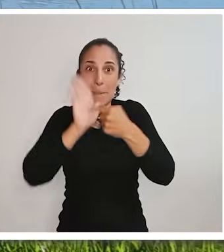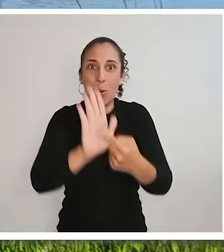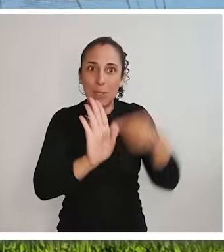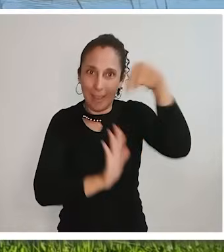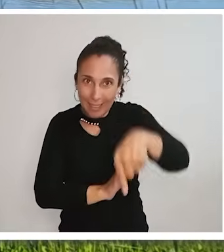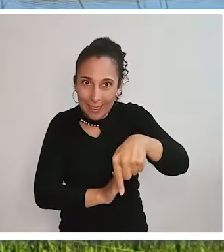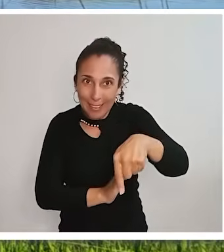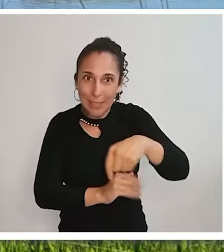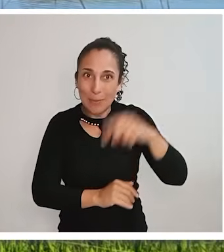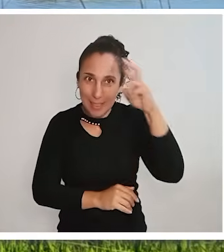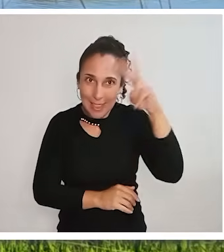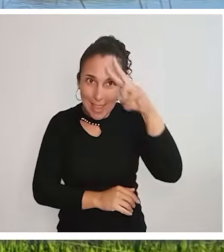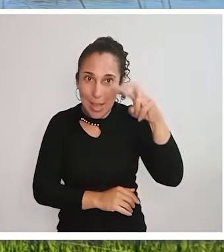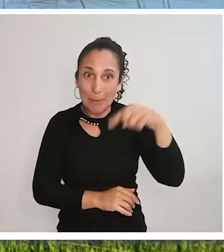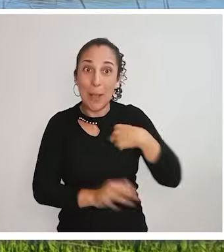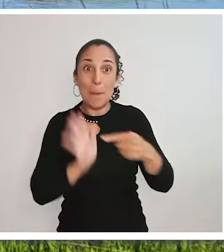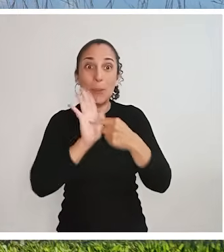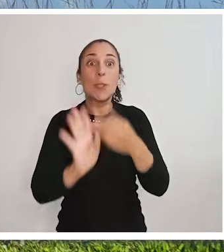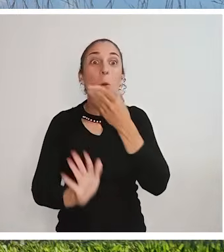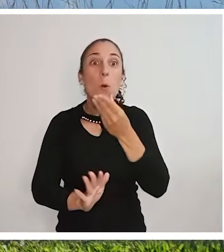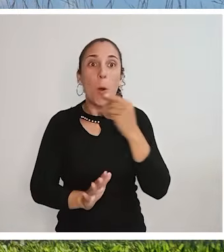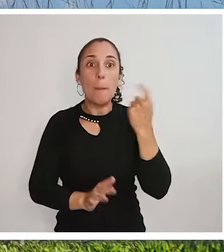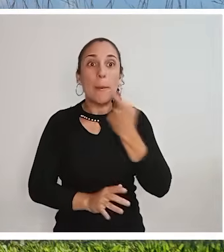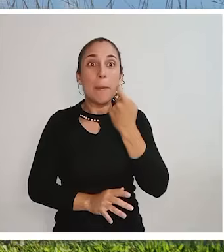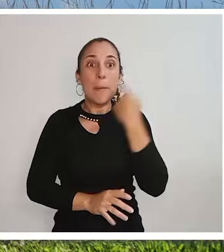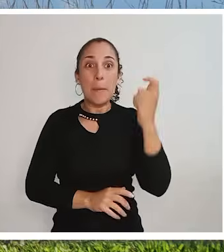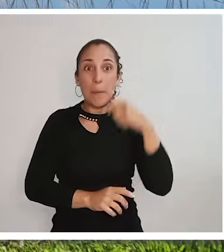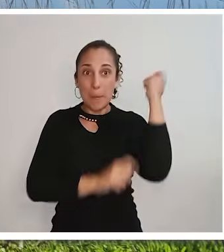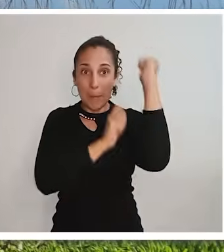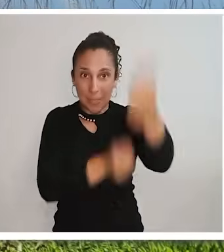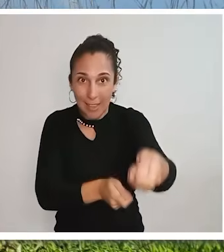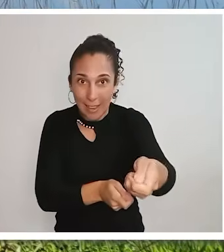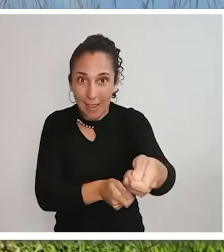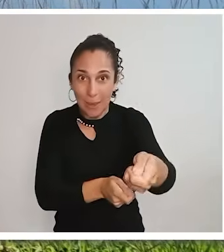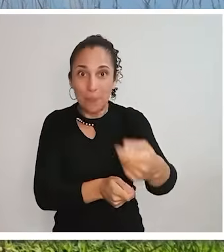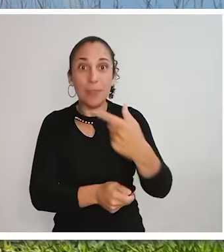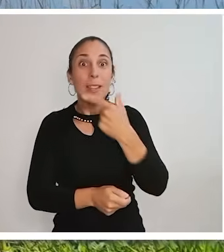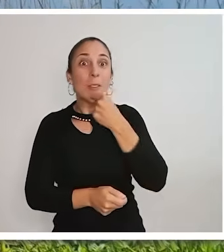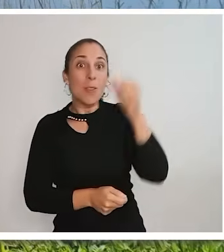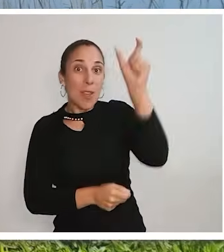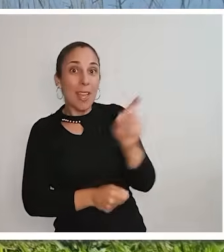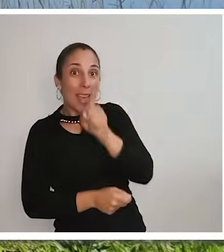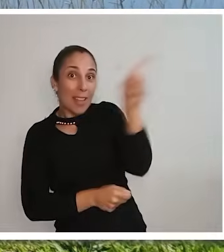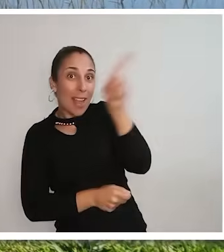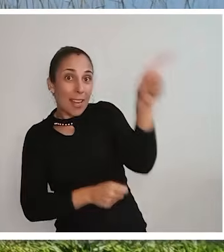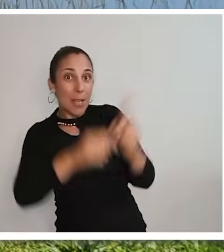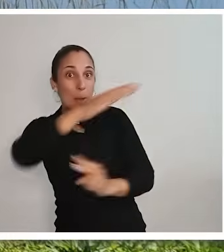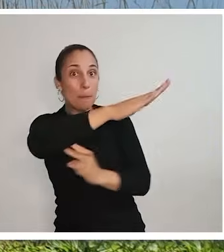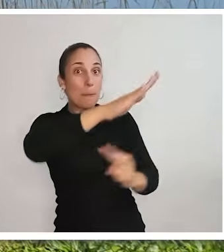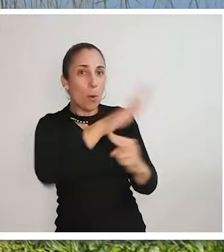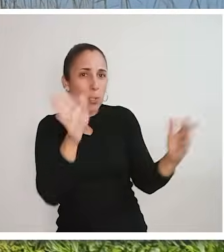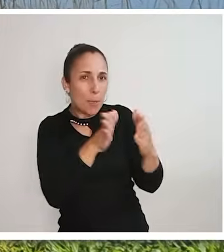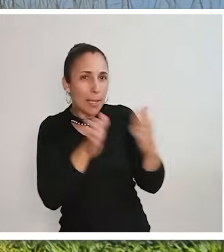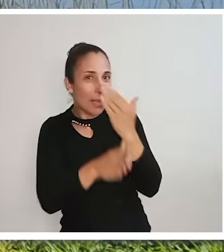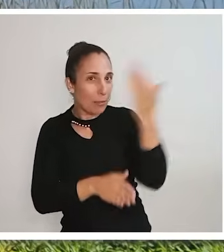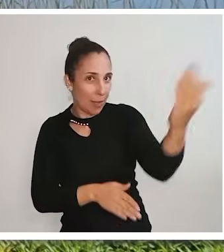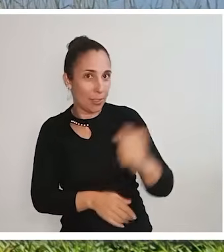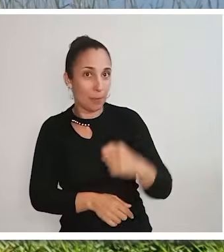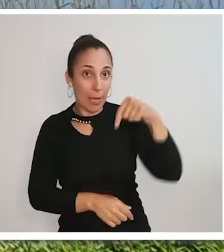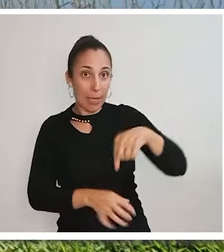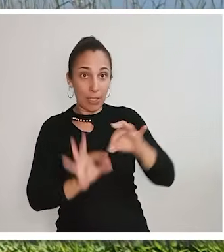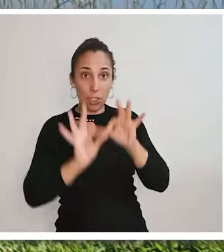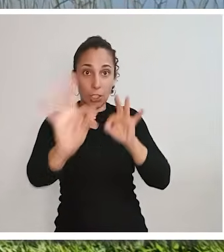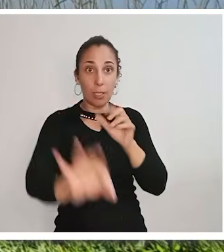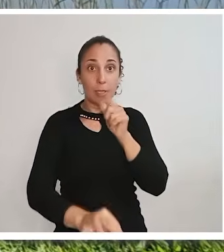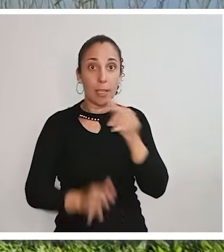barco até por aqui? Lembra que tinha um pescador? Então, ele estava numa pontezinha logo ali na frente. A distância daqui até o Rio